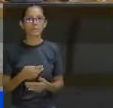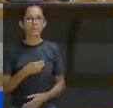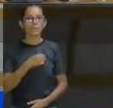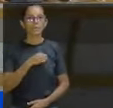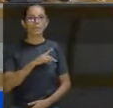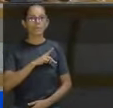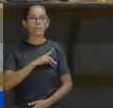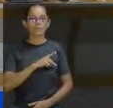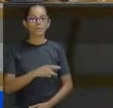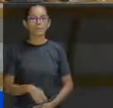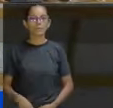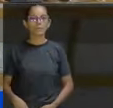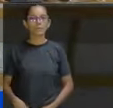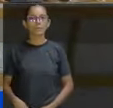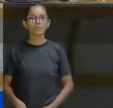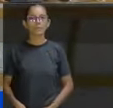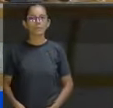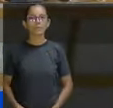Sá.